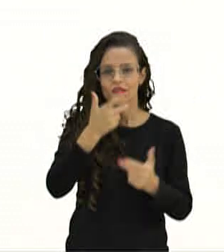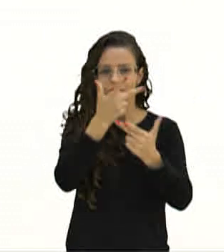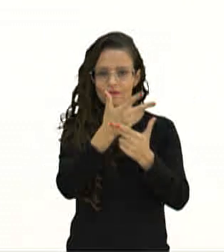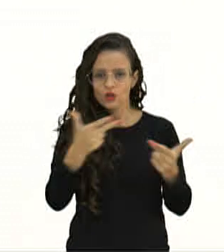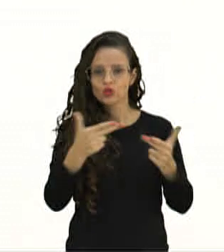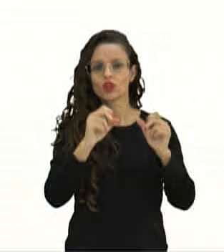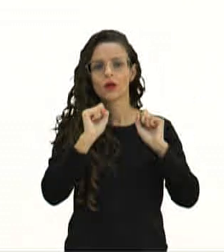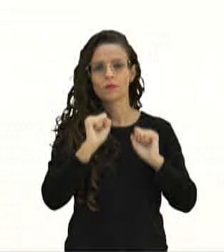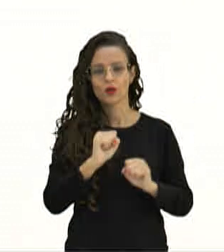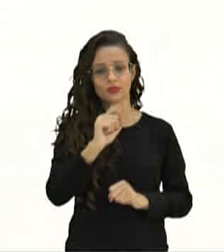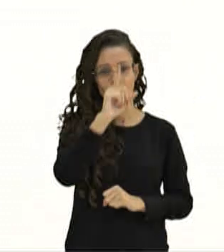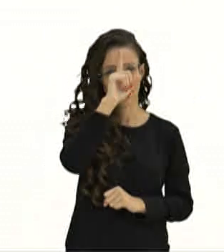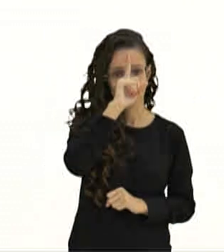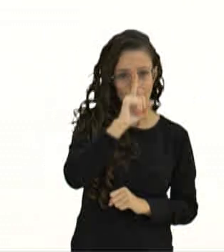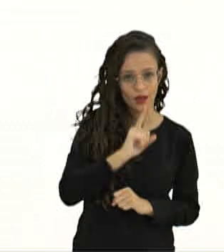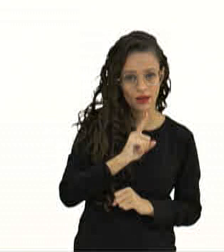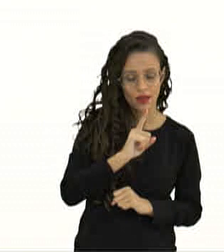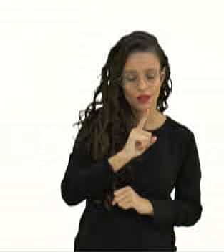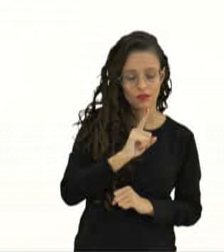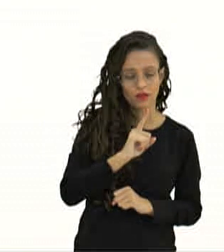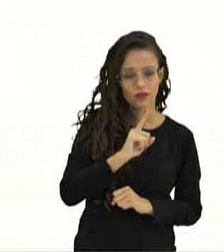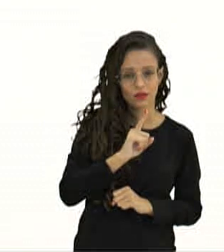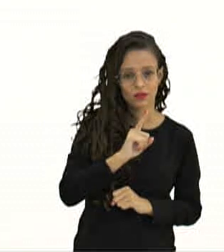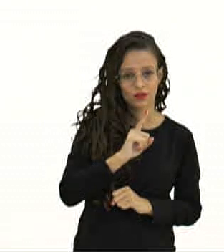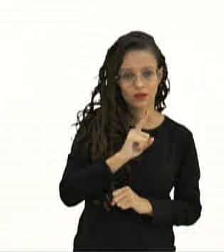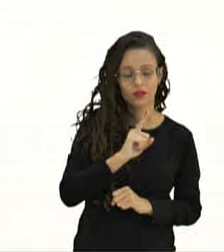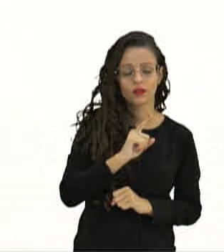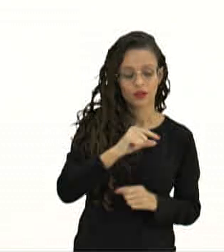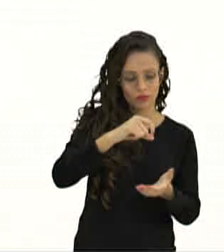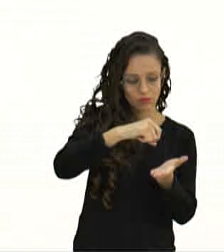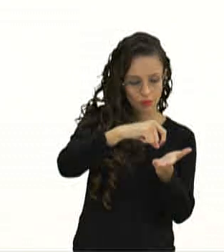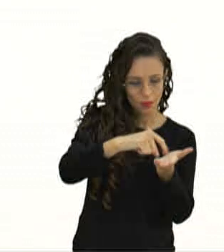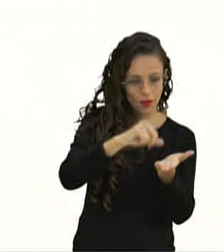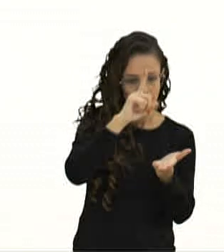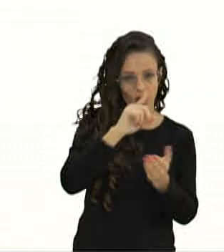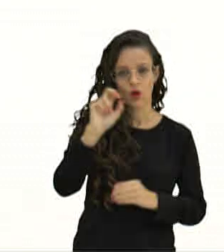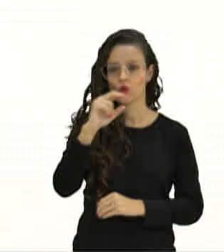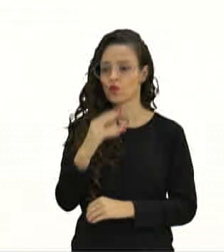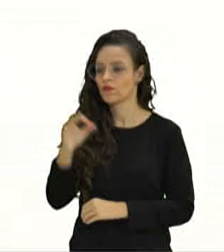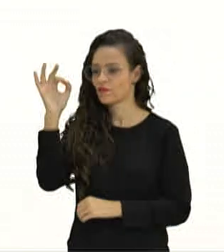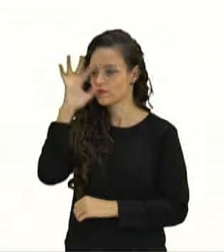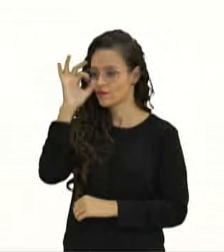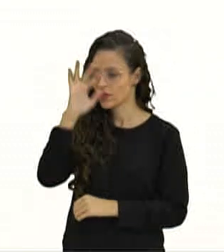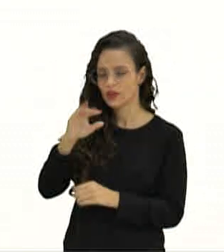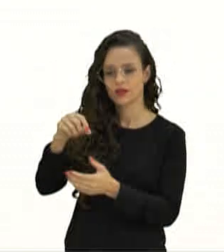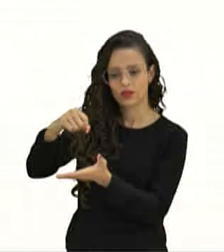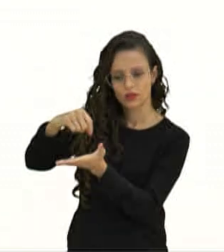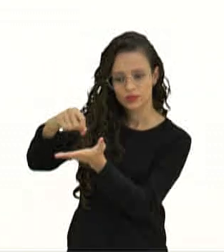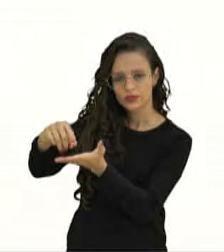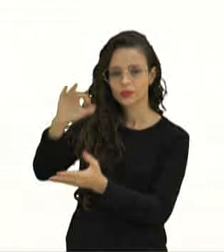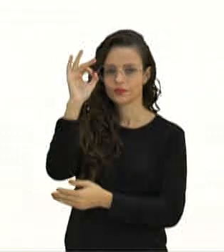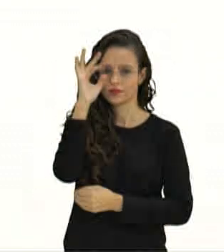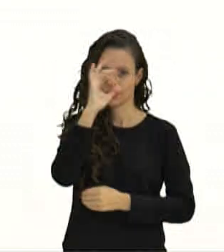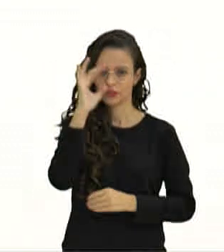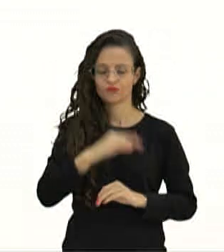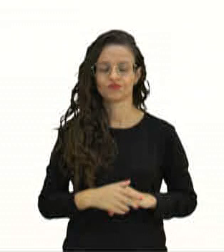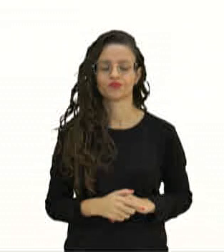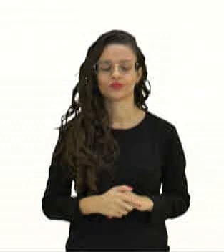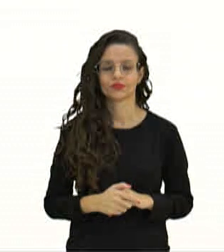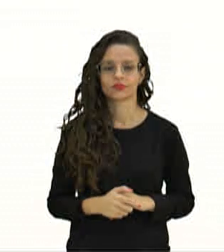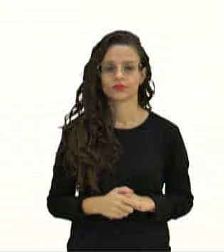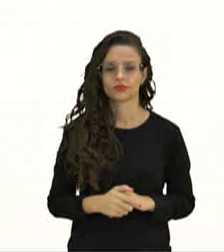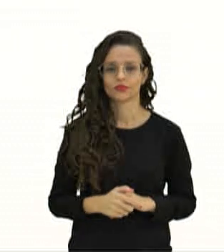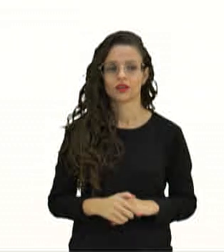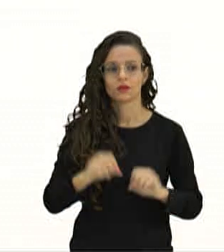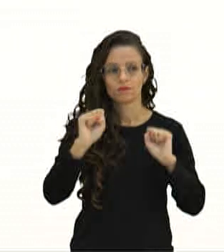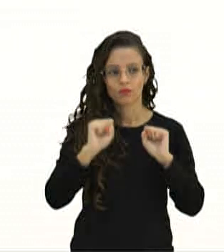ela poderá ser amarela, que dará origem a sementes amarelas, ou verde, que darão origem a sementes verdes. A